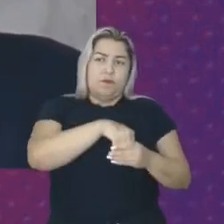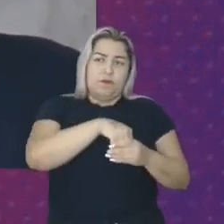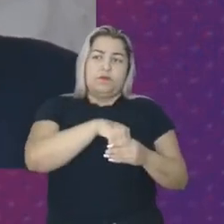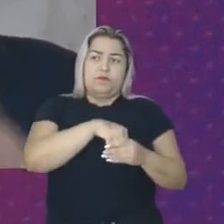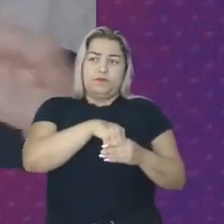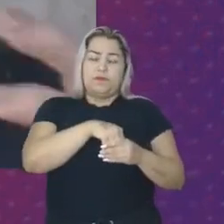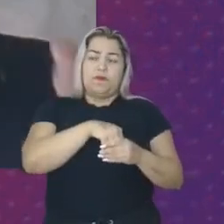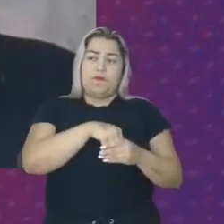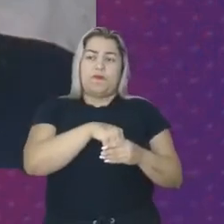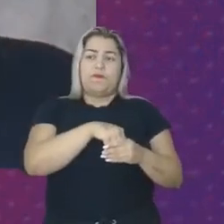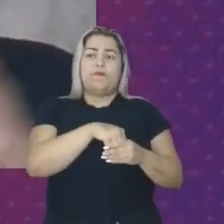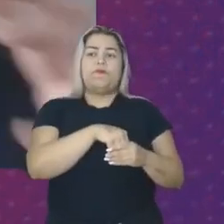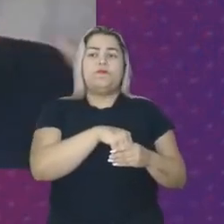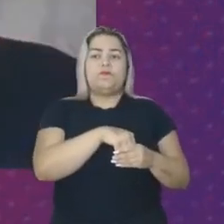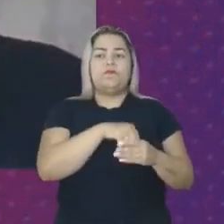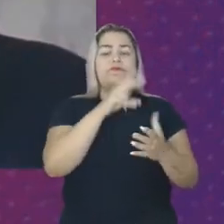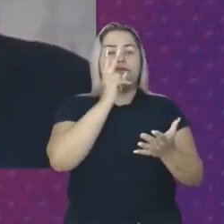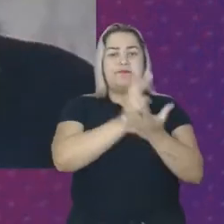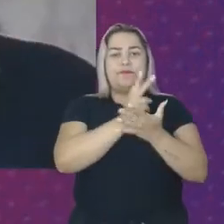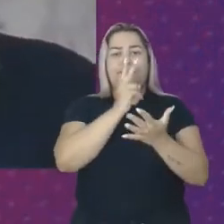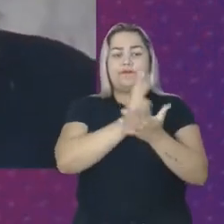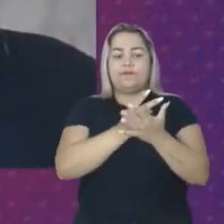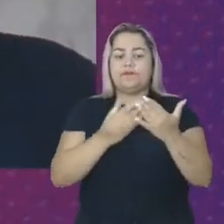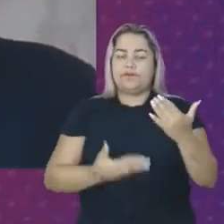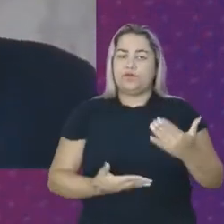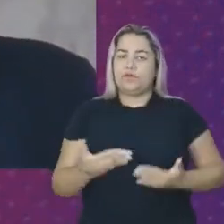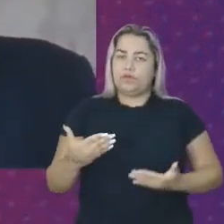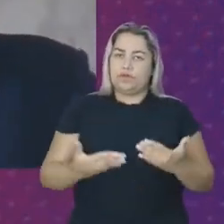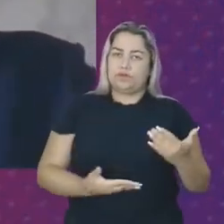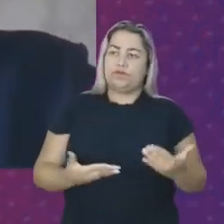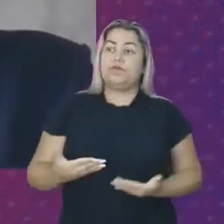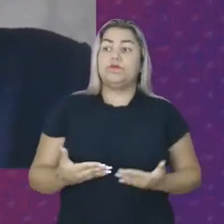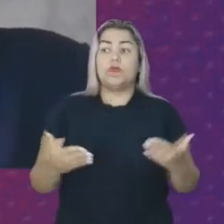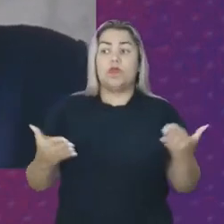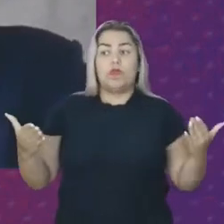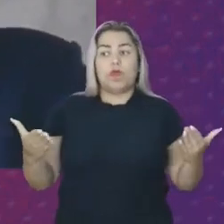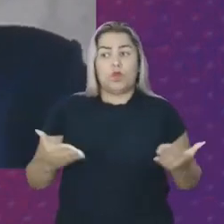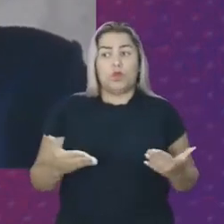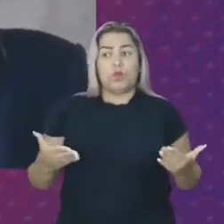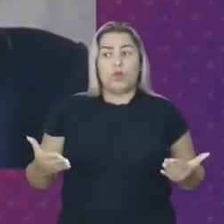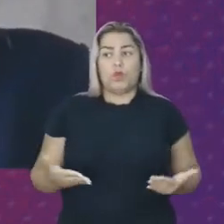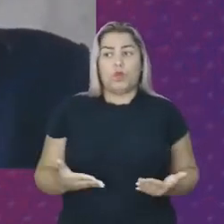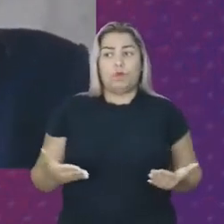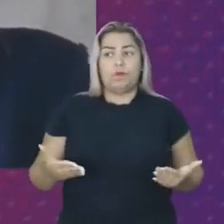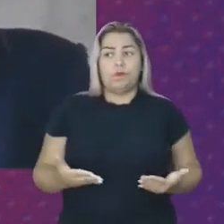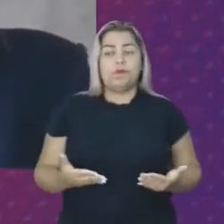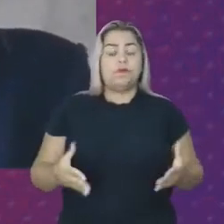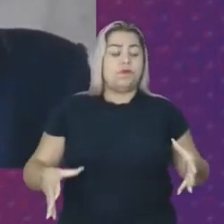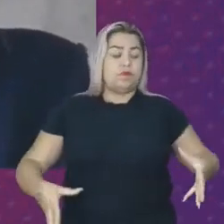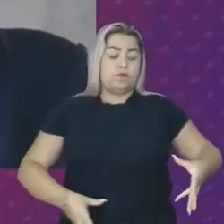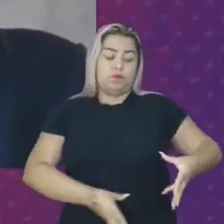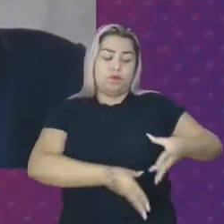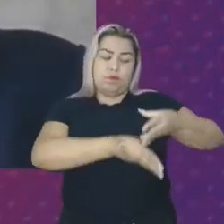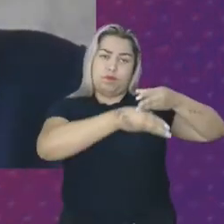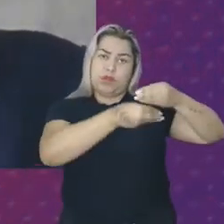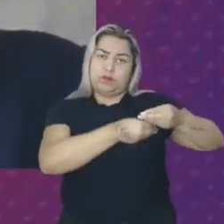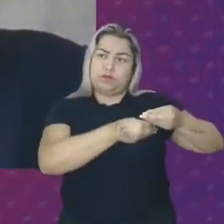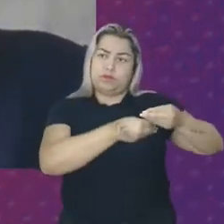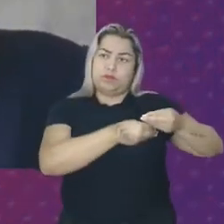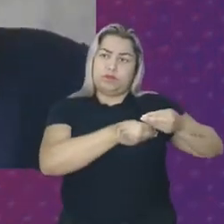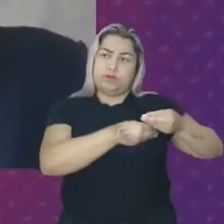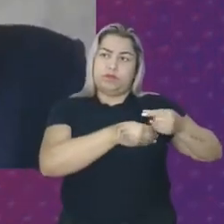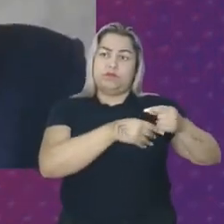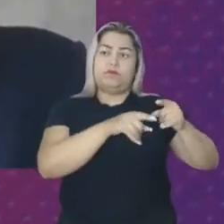hospedagem provisória dentro de um mesmo serviço. E agora, elas serão também implantadas